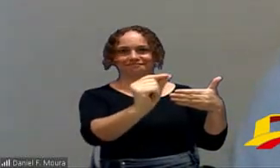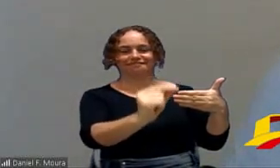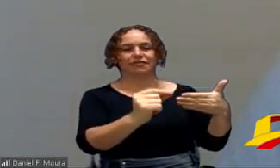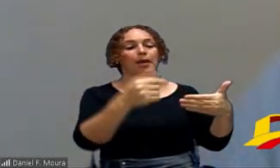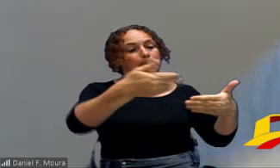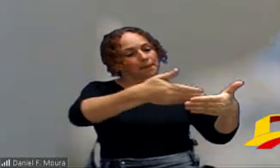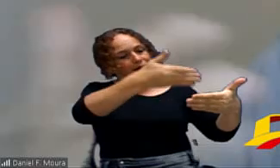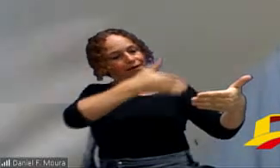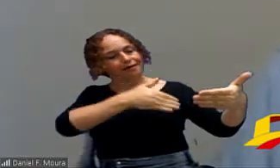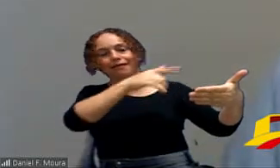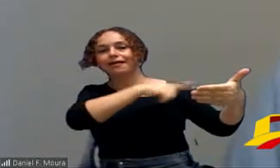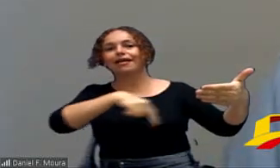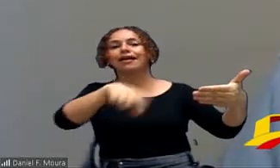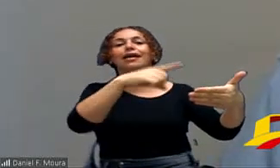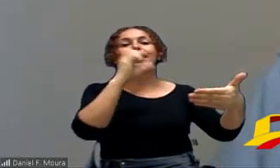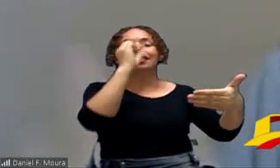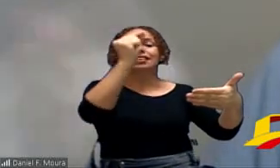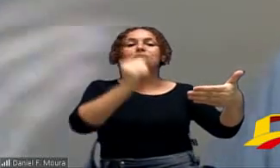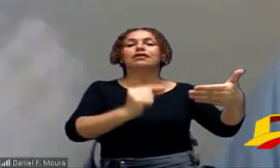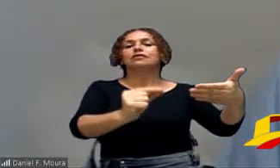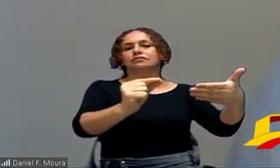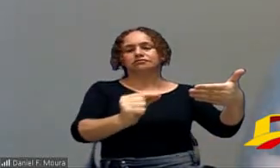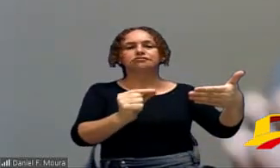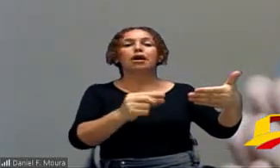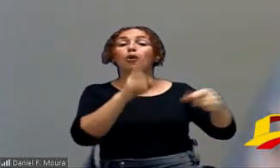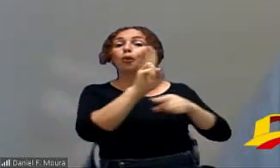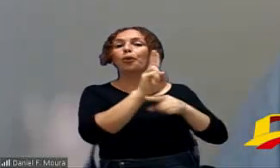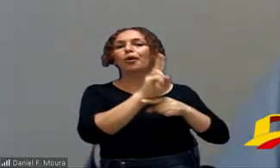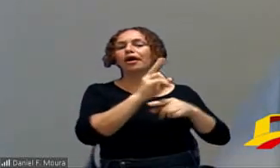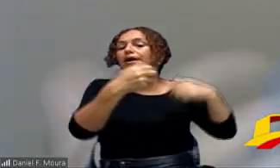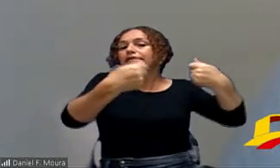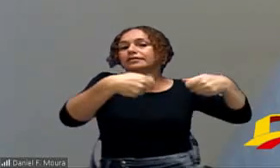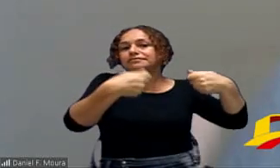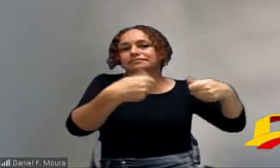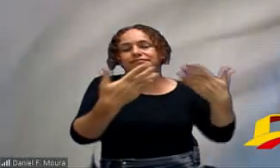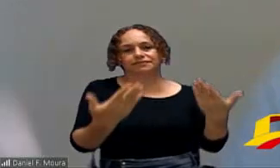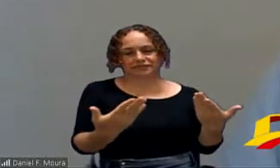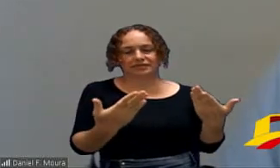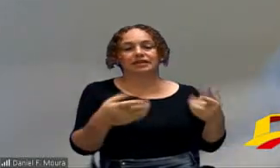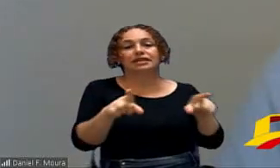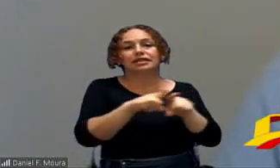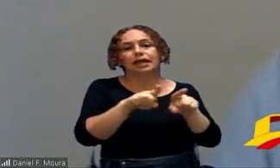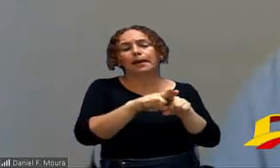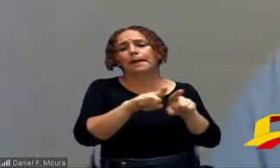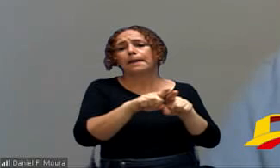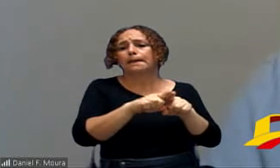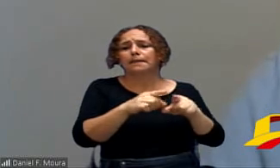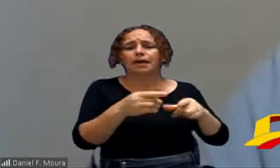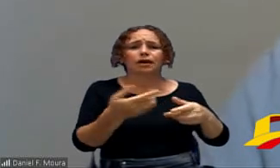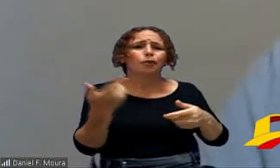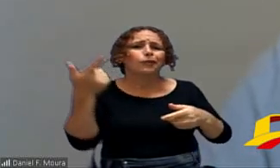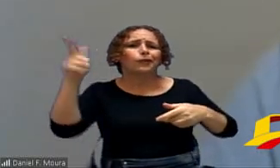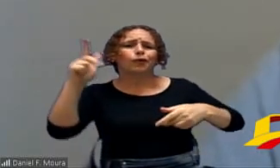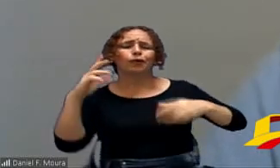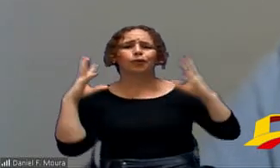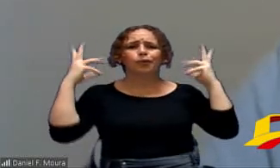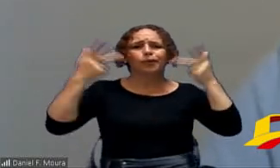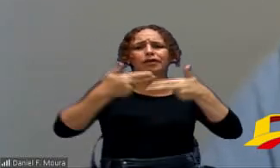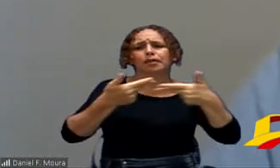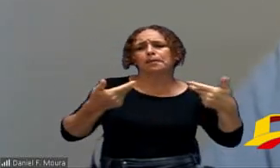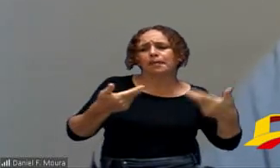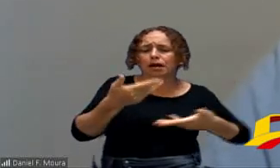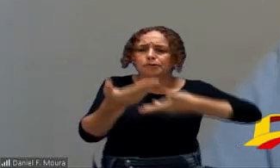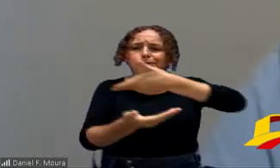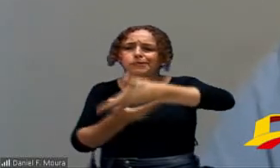que a gente vai fazer com que os animais socializem. Os seus animais do santuário são visualizados, socializados 24 horas por dia. Então, a gente tem tantas